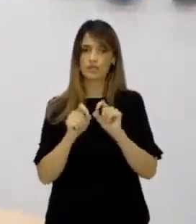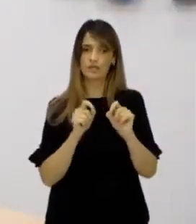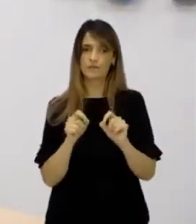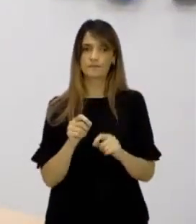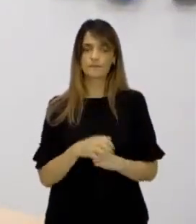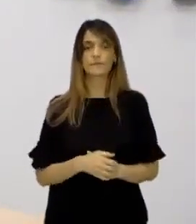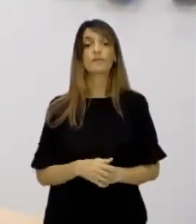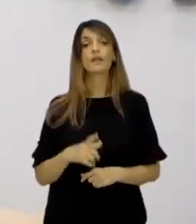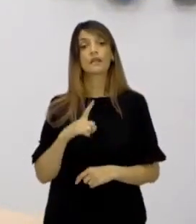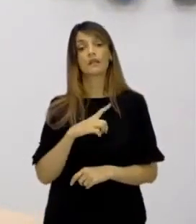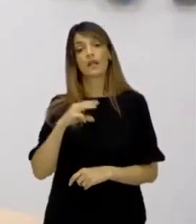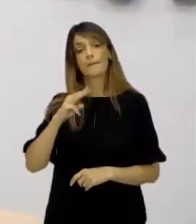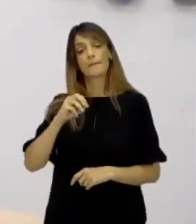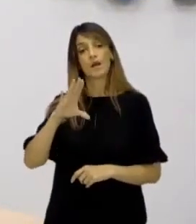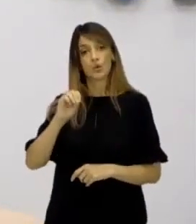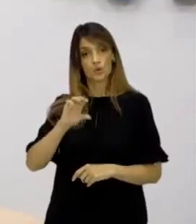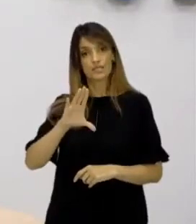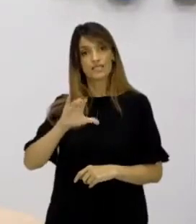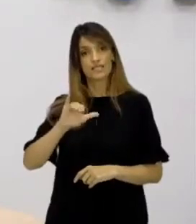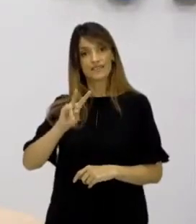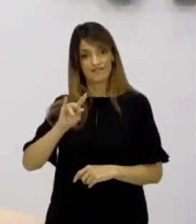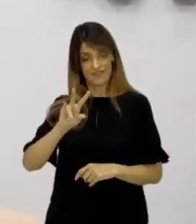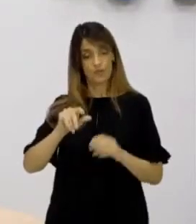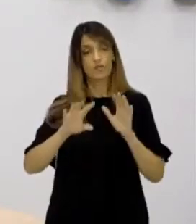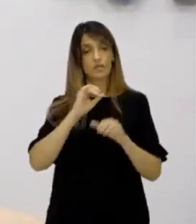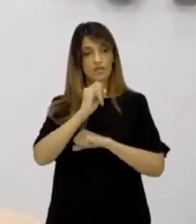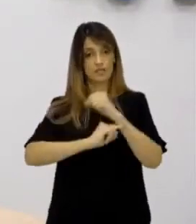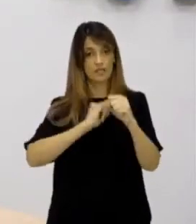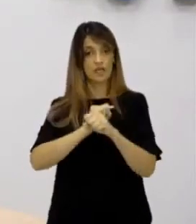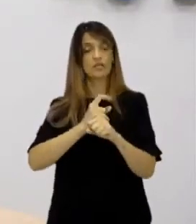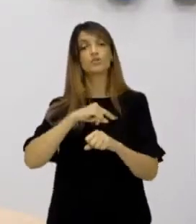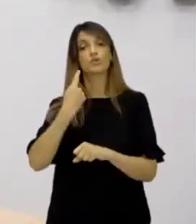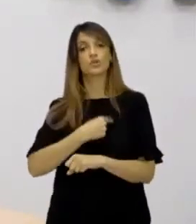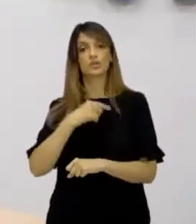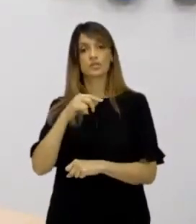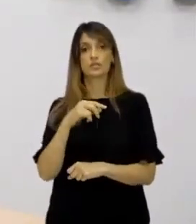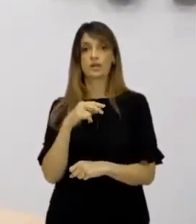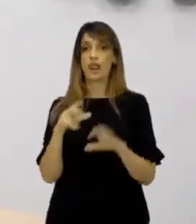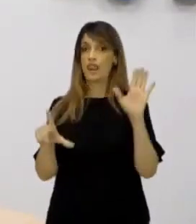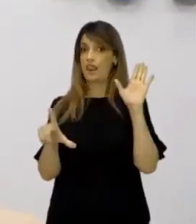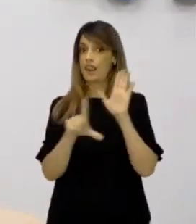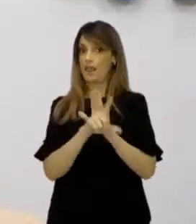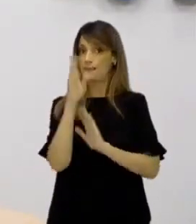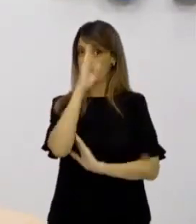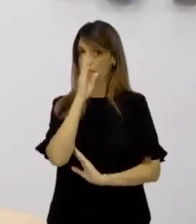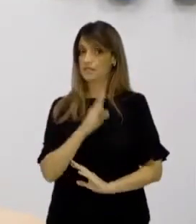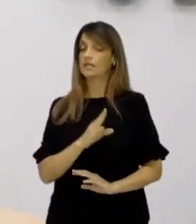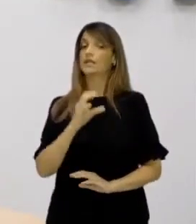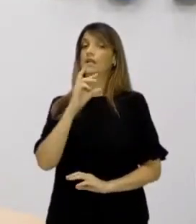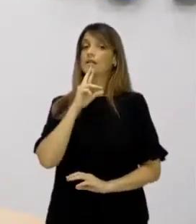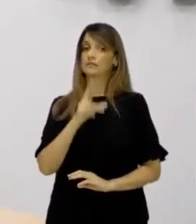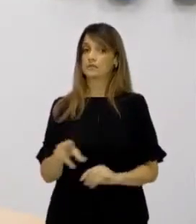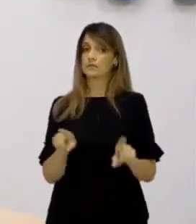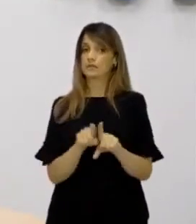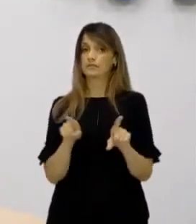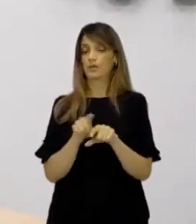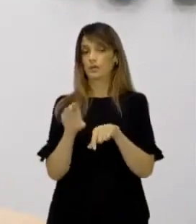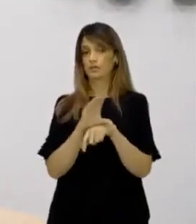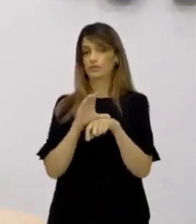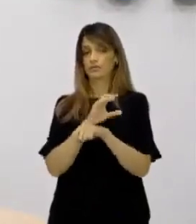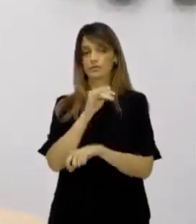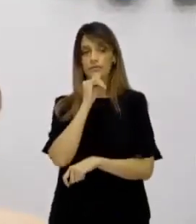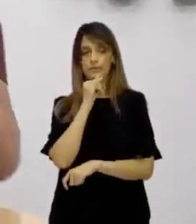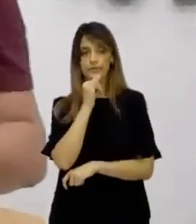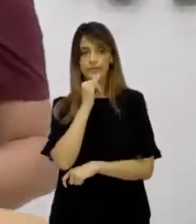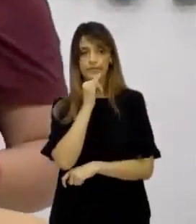exista o Marco Civil da internet, a gente também responde às leis brasileiras que estão na Constituição. Então, por exemplo, a gente